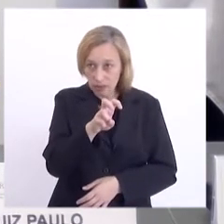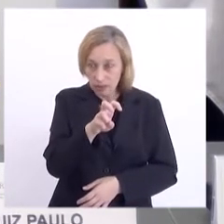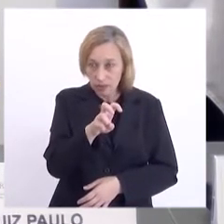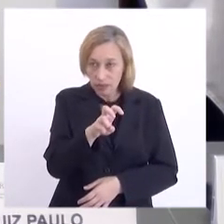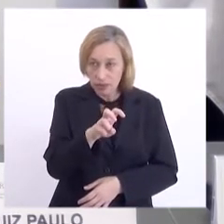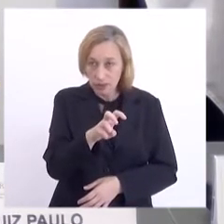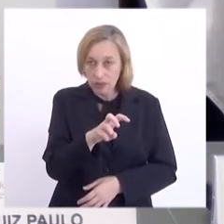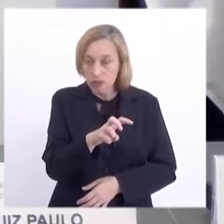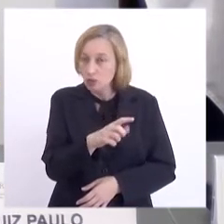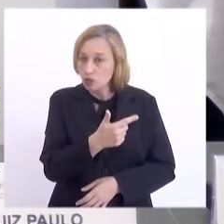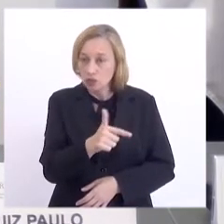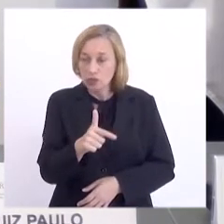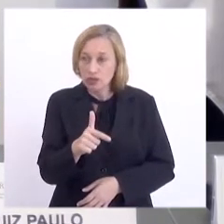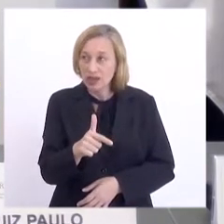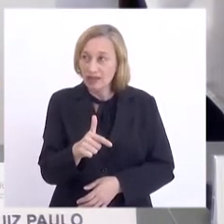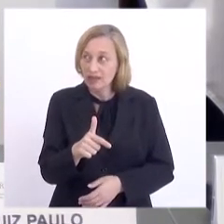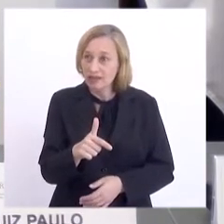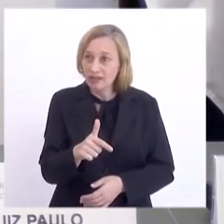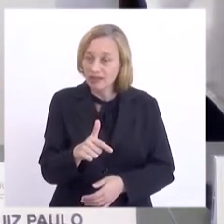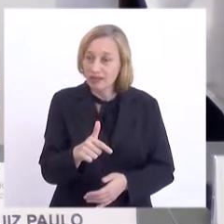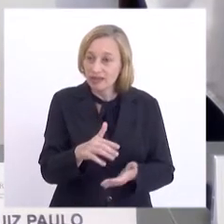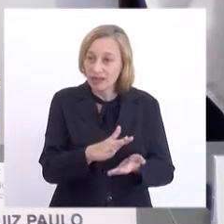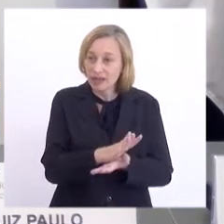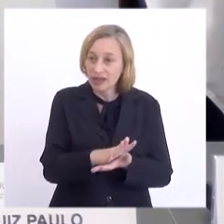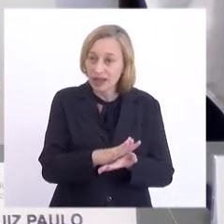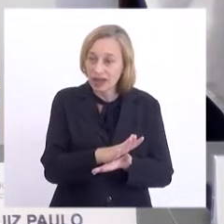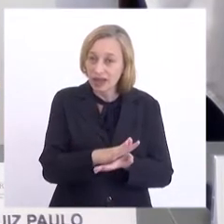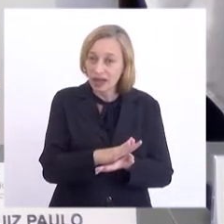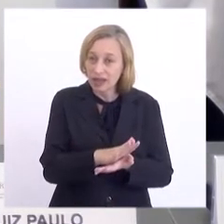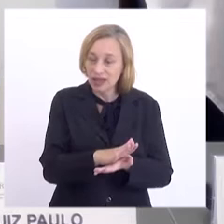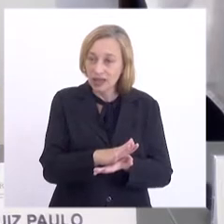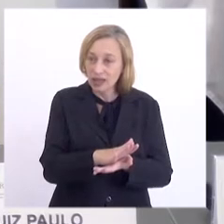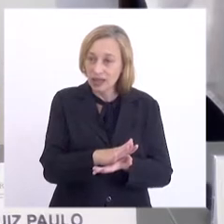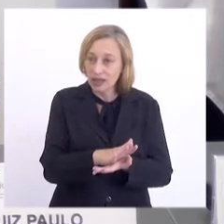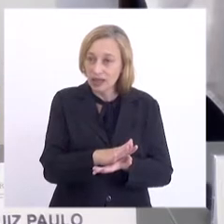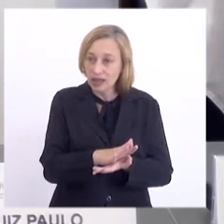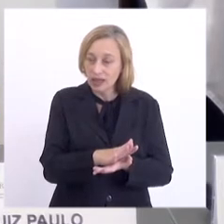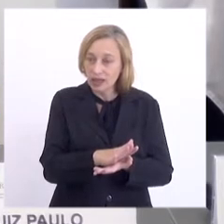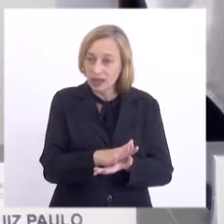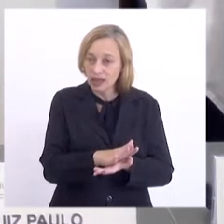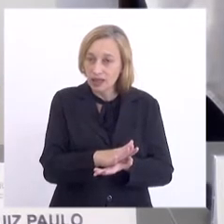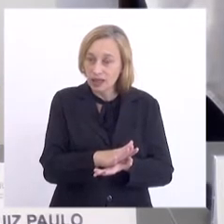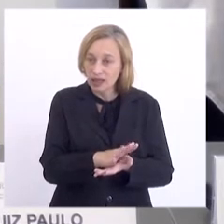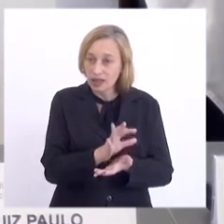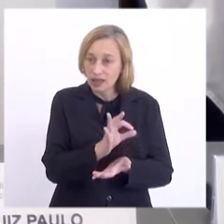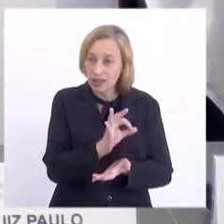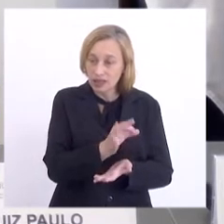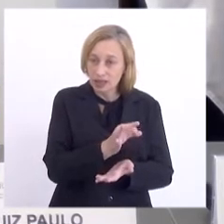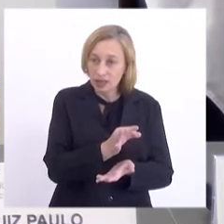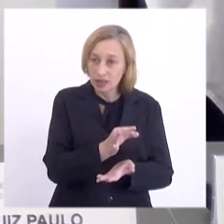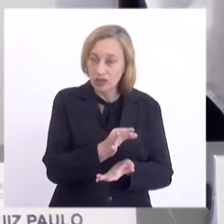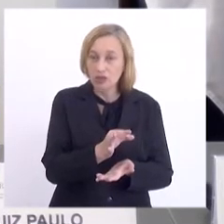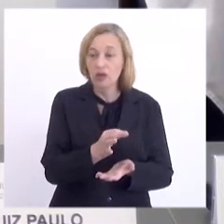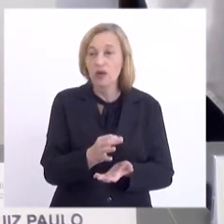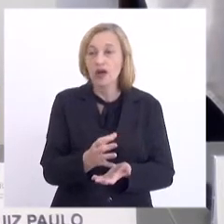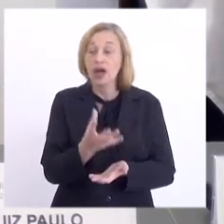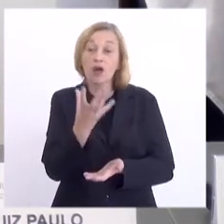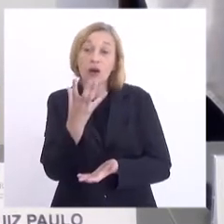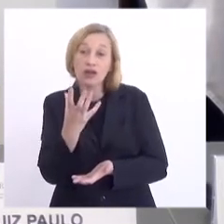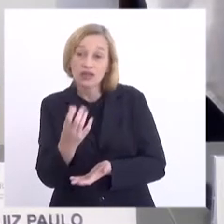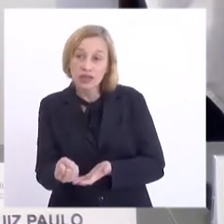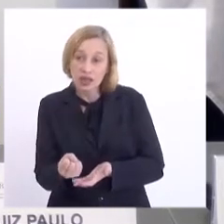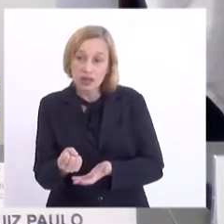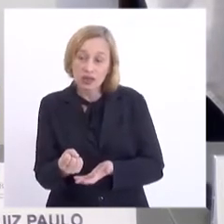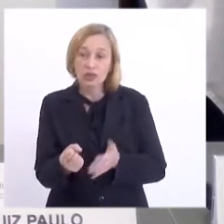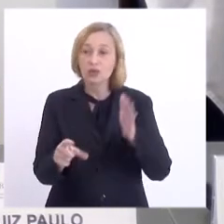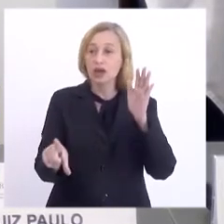e não há nenhum óbice legal é uma é a critério da dotação está